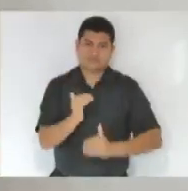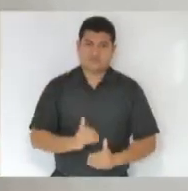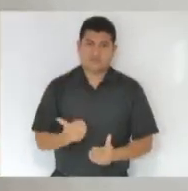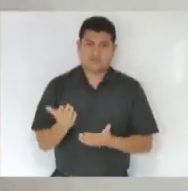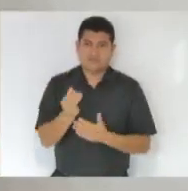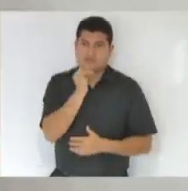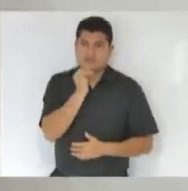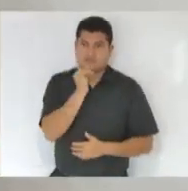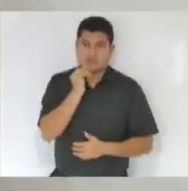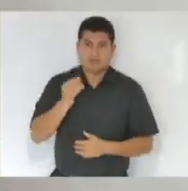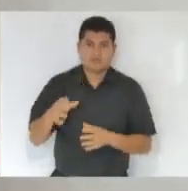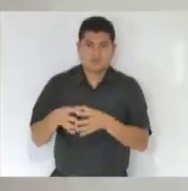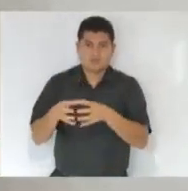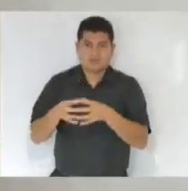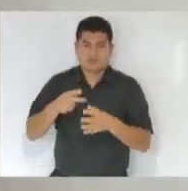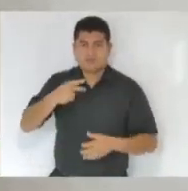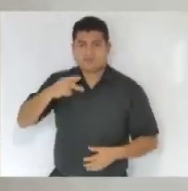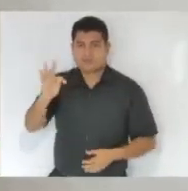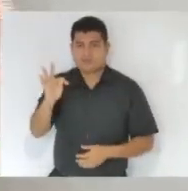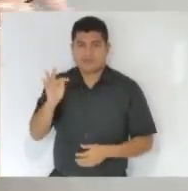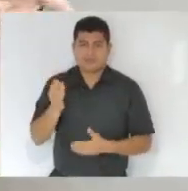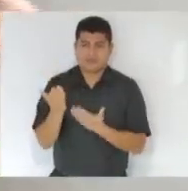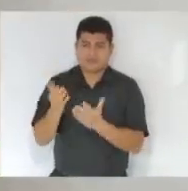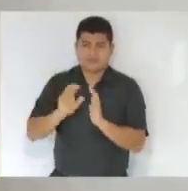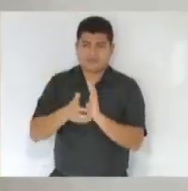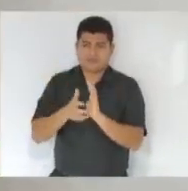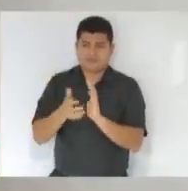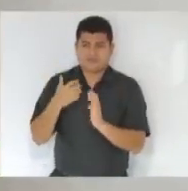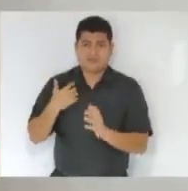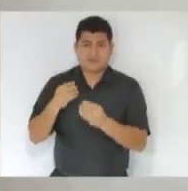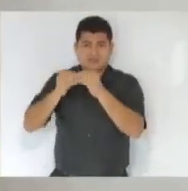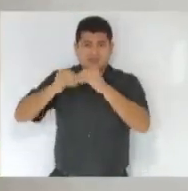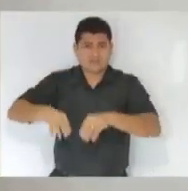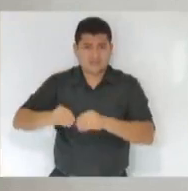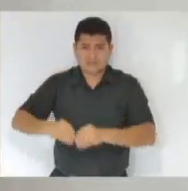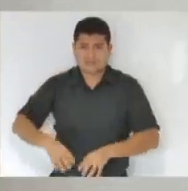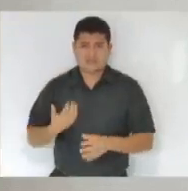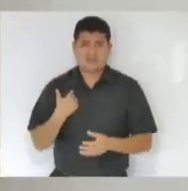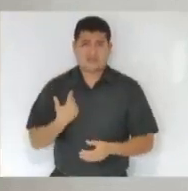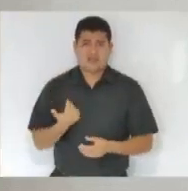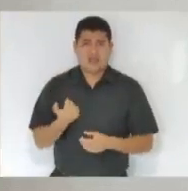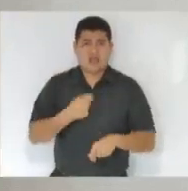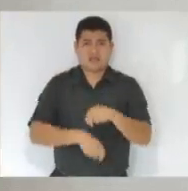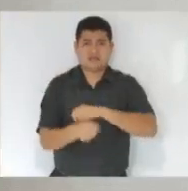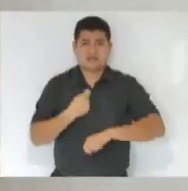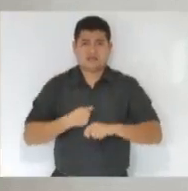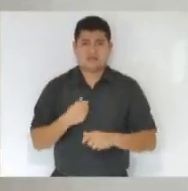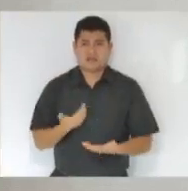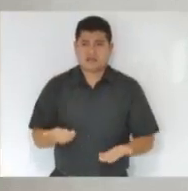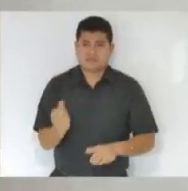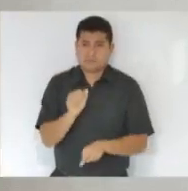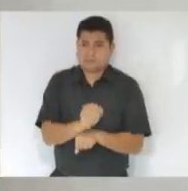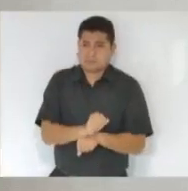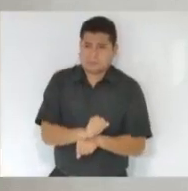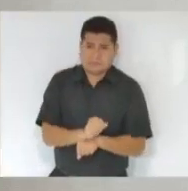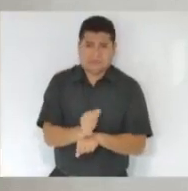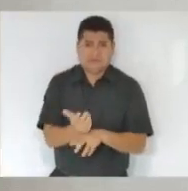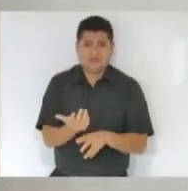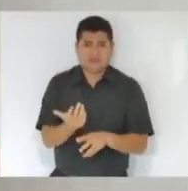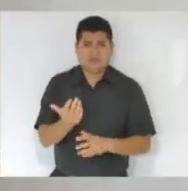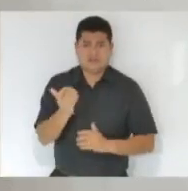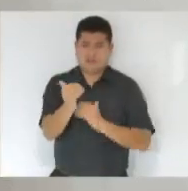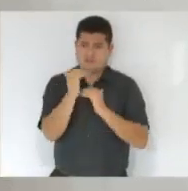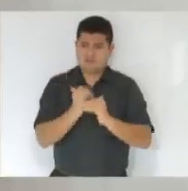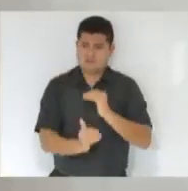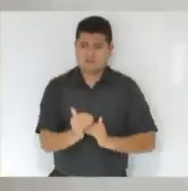nos relegar à nova matriz econômica e um desastre econômico, a maior recessão que esse país já teve, ainda nos tirou também